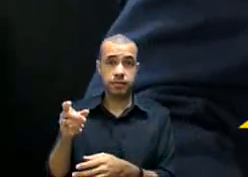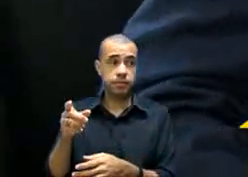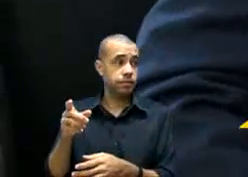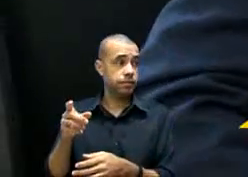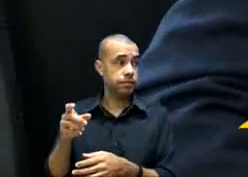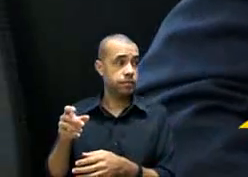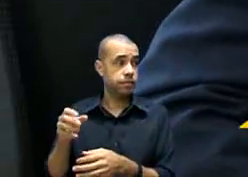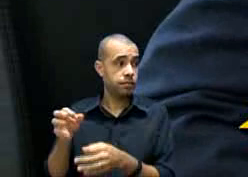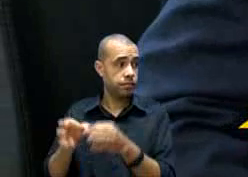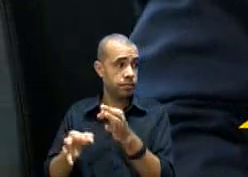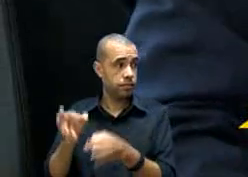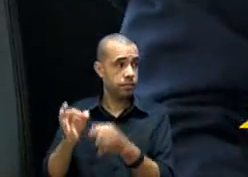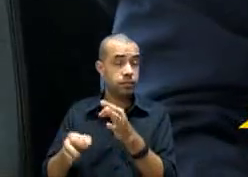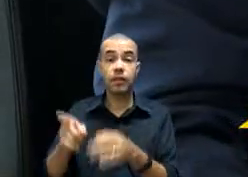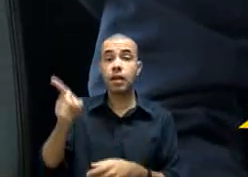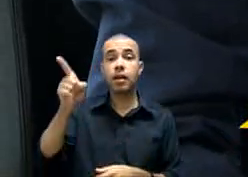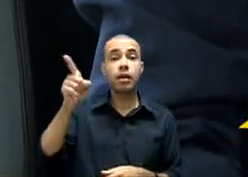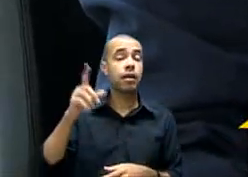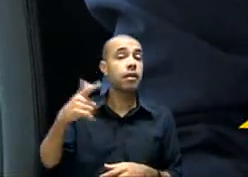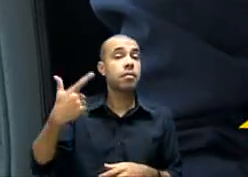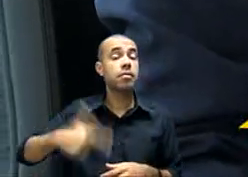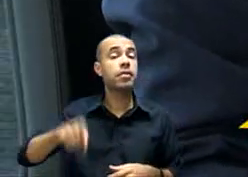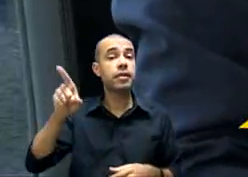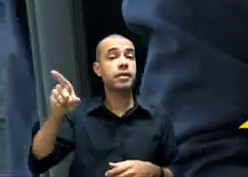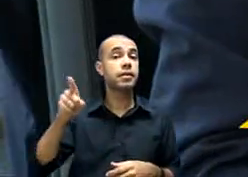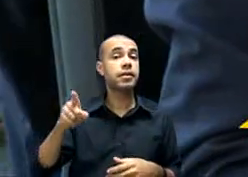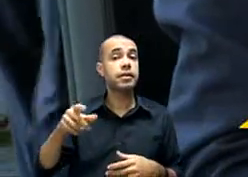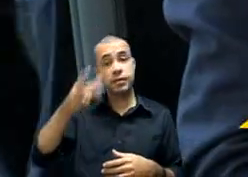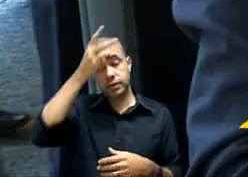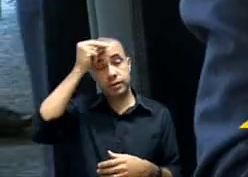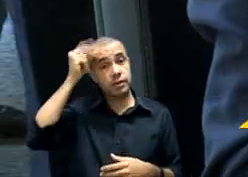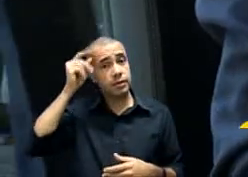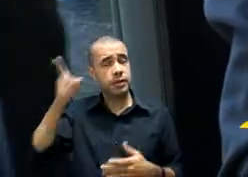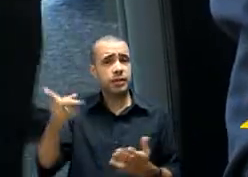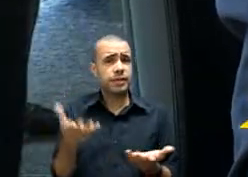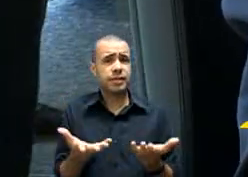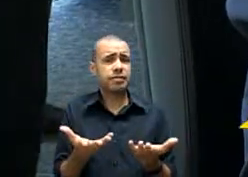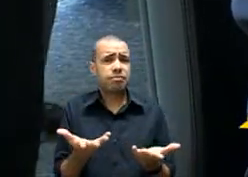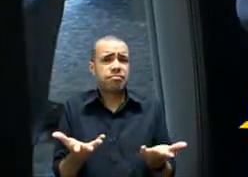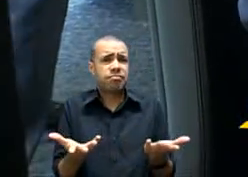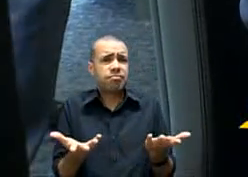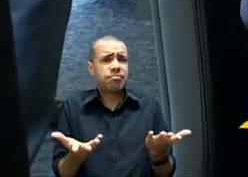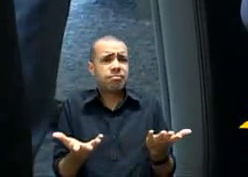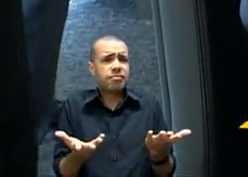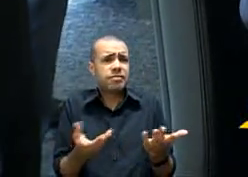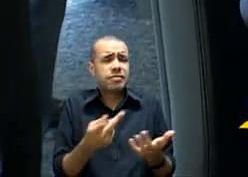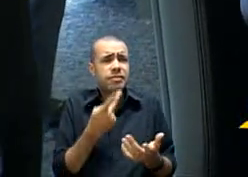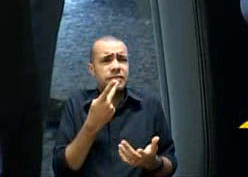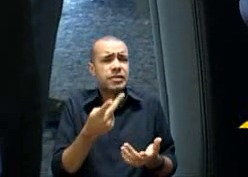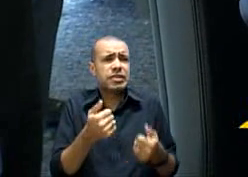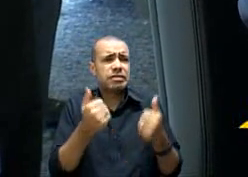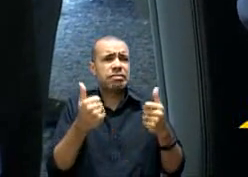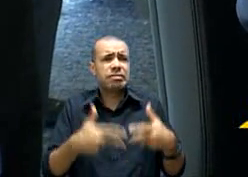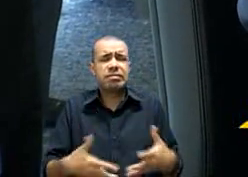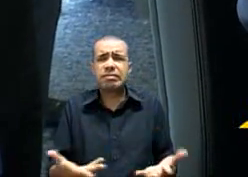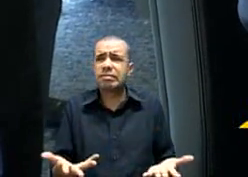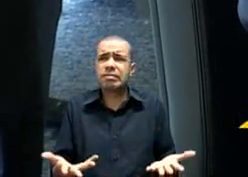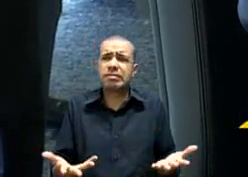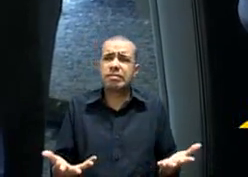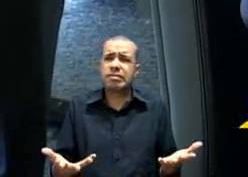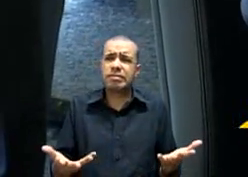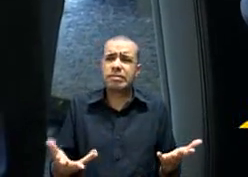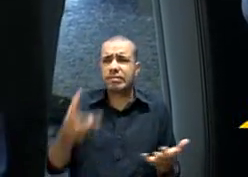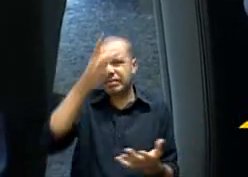assim como no projeto da vereadora Fernanda, é uma justificativa descabida, dizendo que é de iniciativa